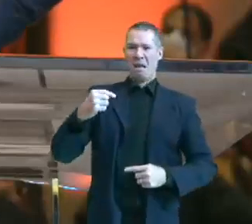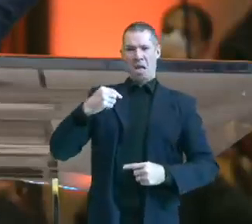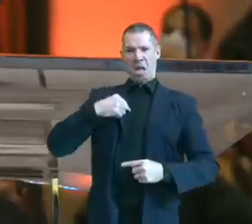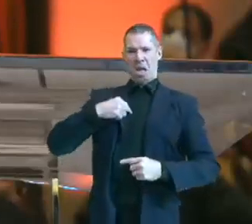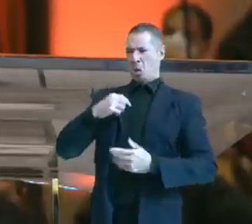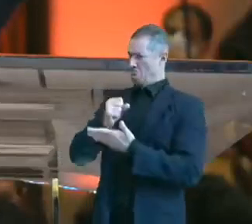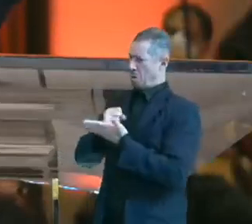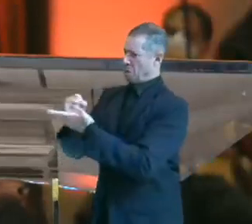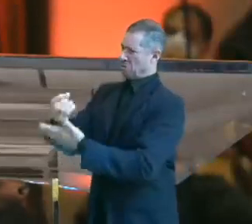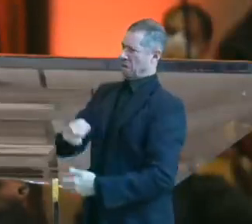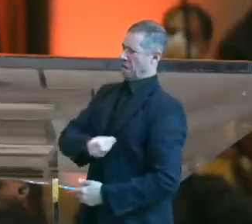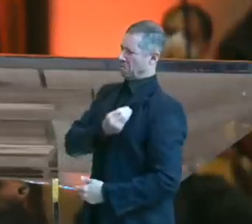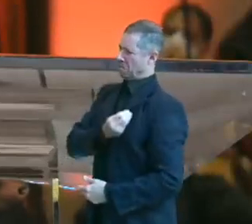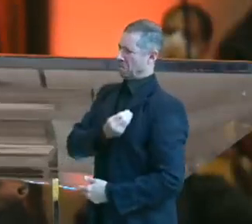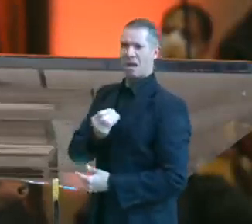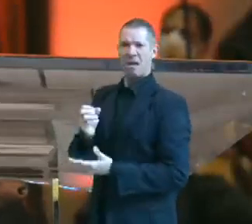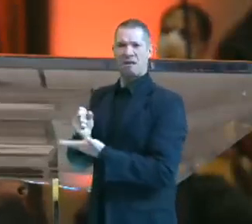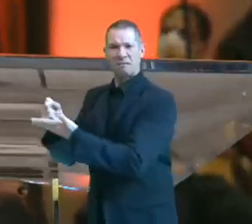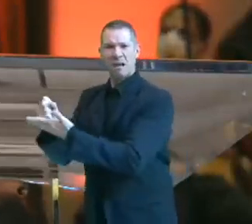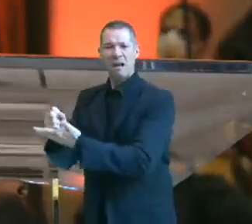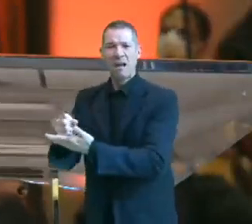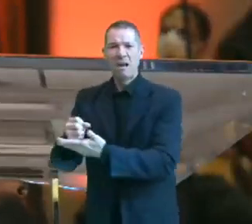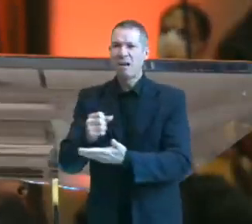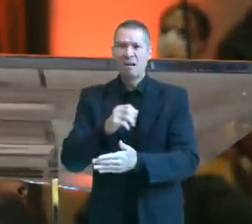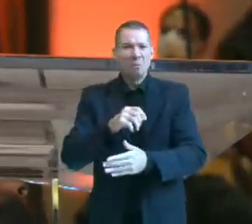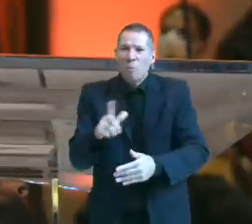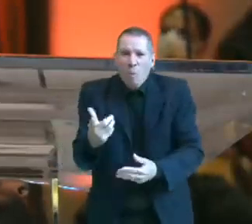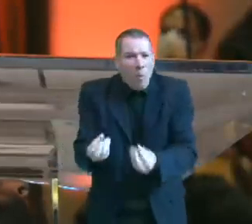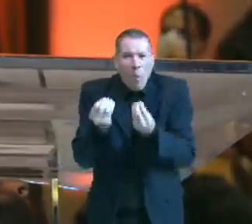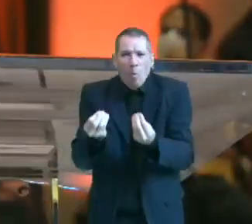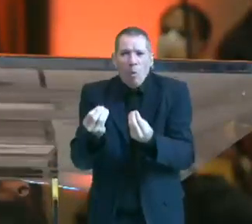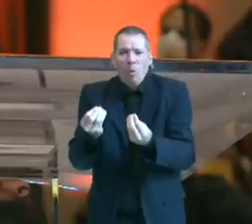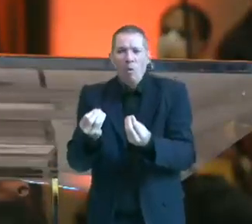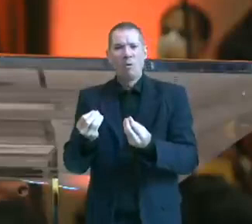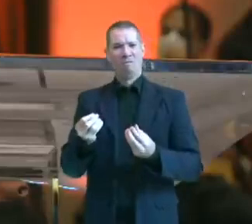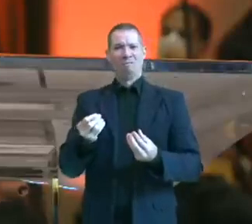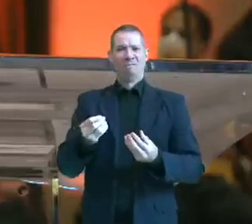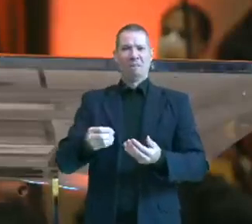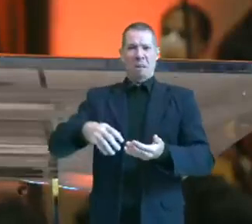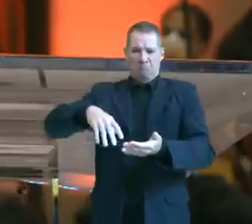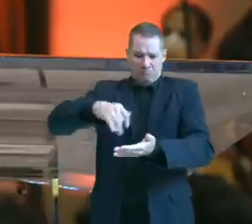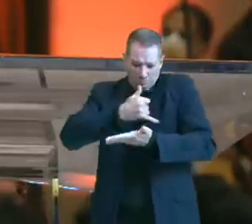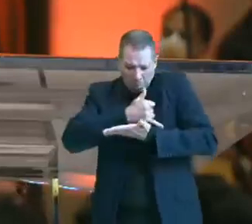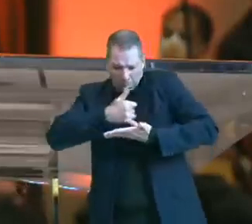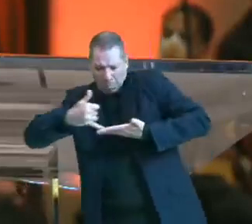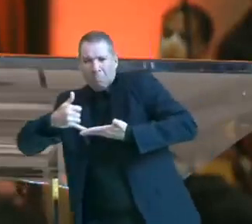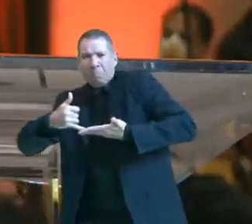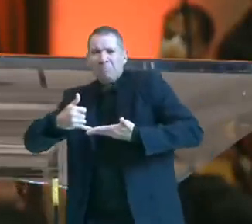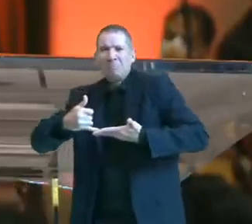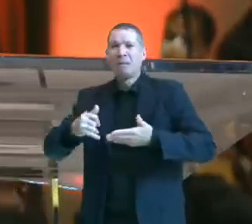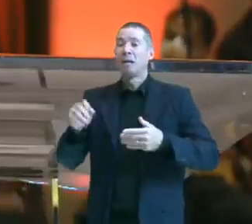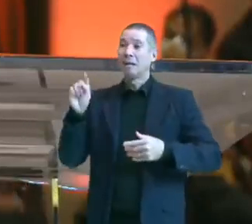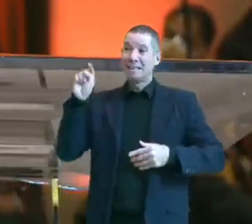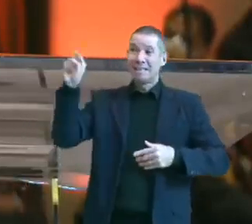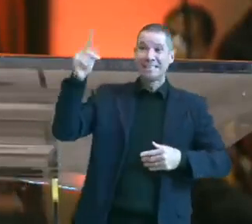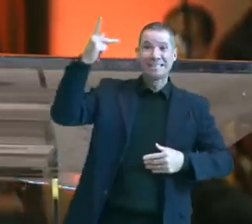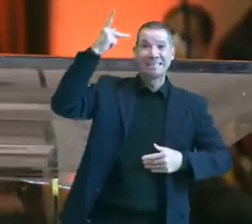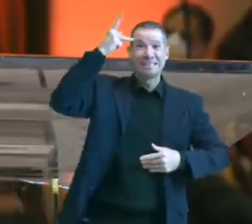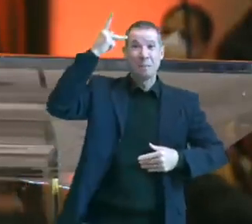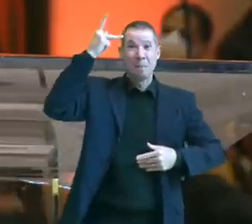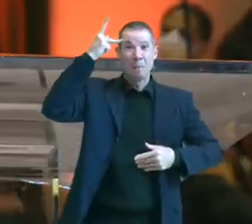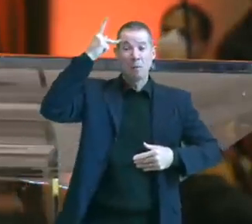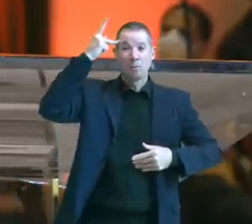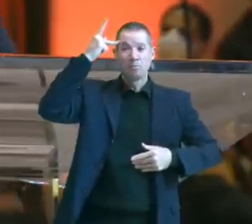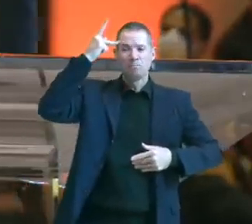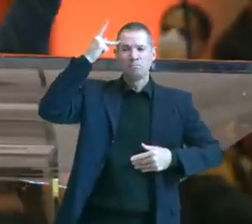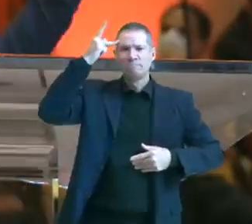investir nessas vidas porque não tem jeito. Estão na Cracolândia. Quando eu estava ali na Cracolândia de São Paulo, a